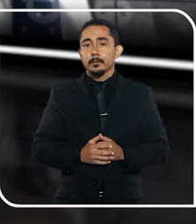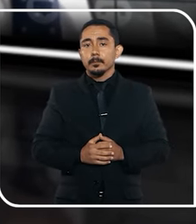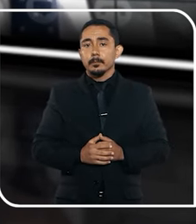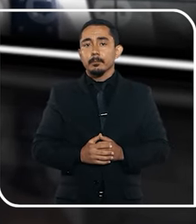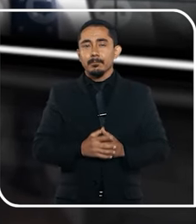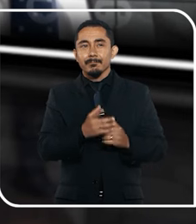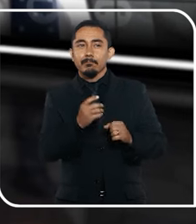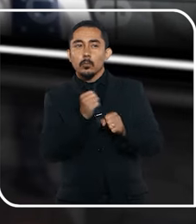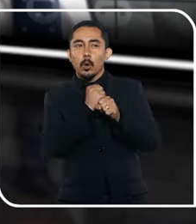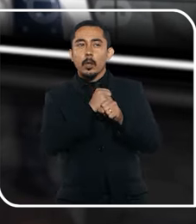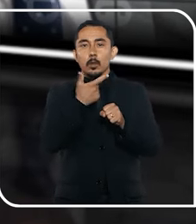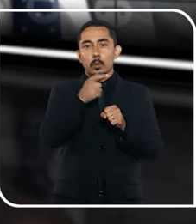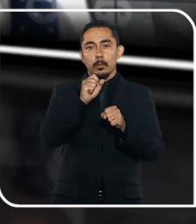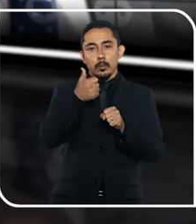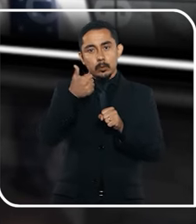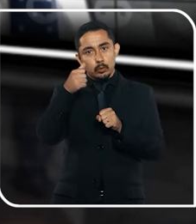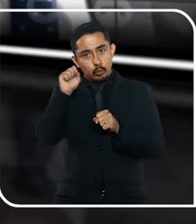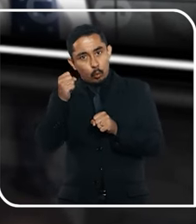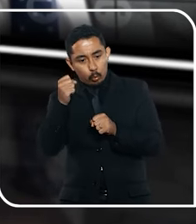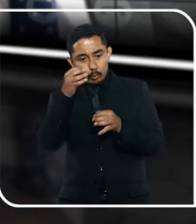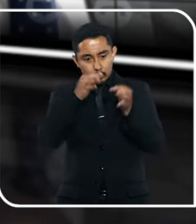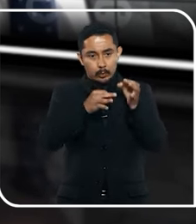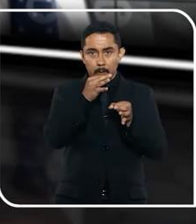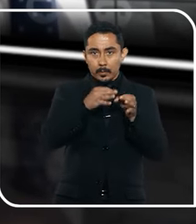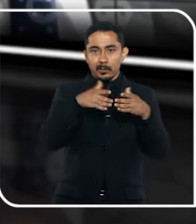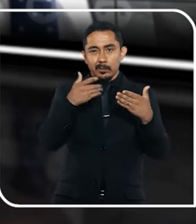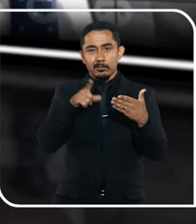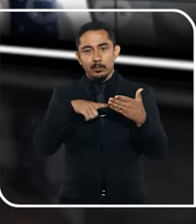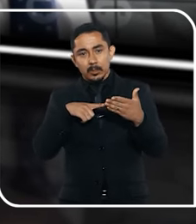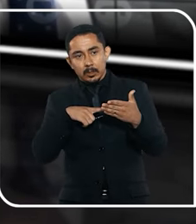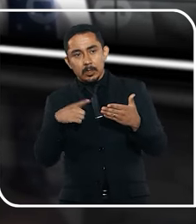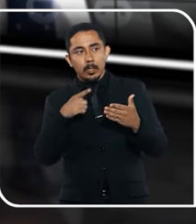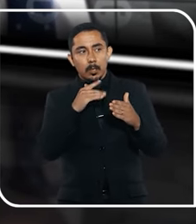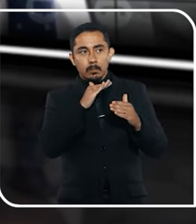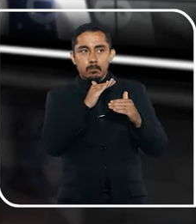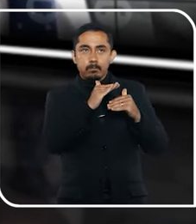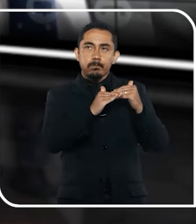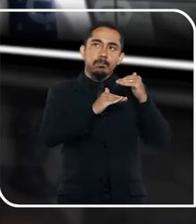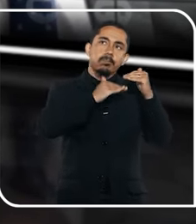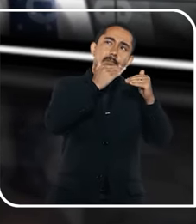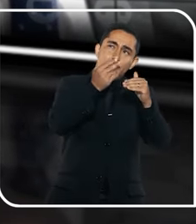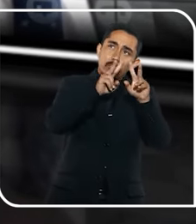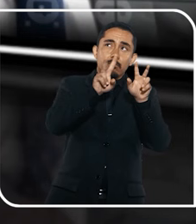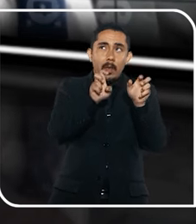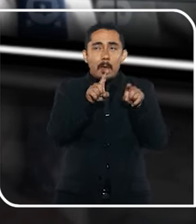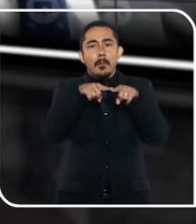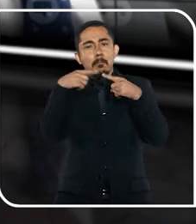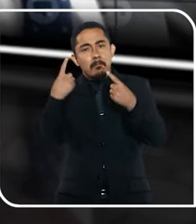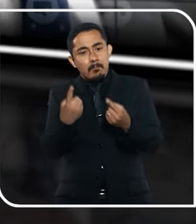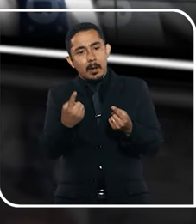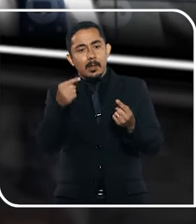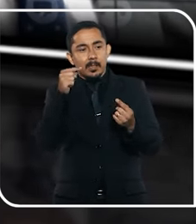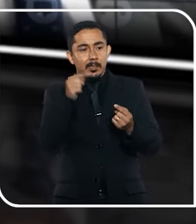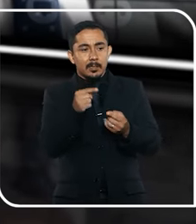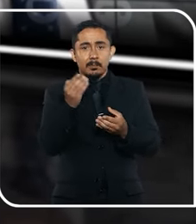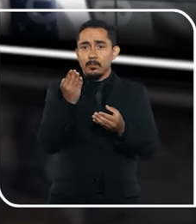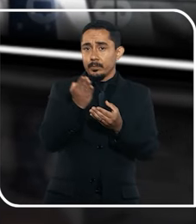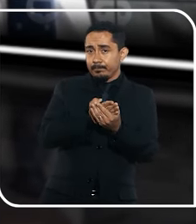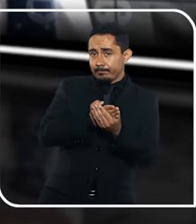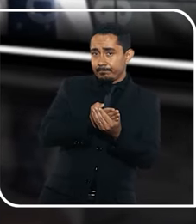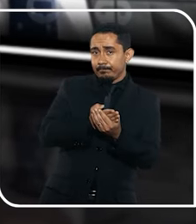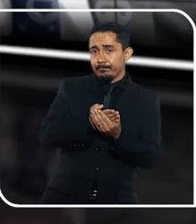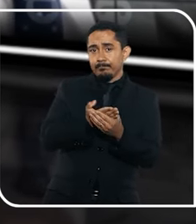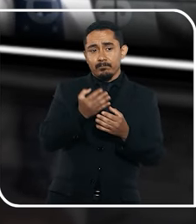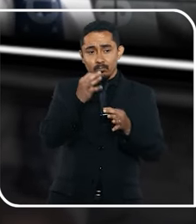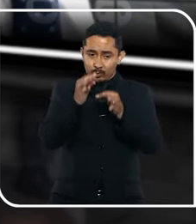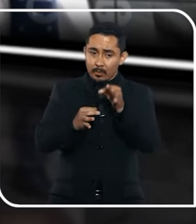Foi no meio de 2018 esse julgamento, então havia uma certa evolução da questão, mas não a ponto